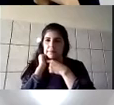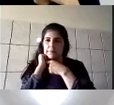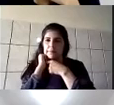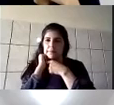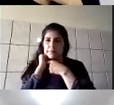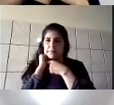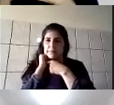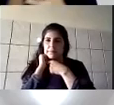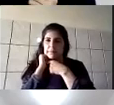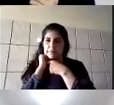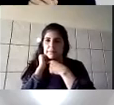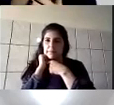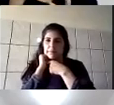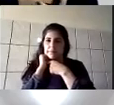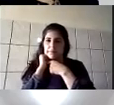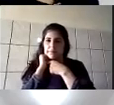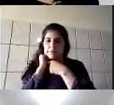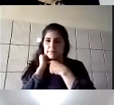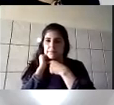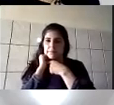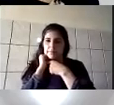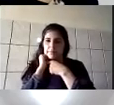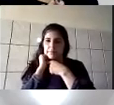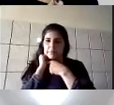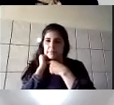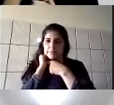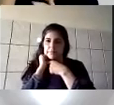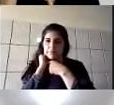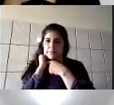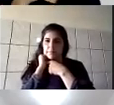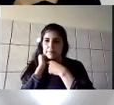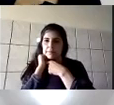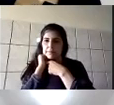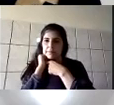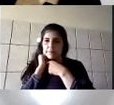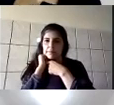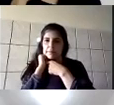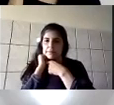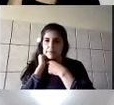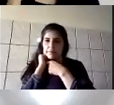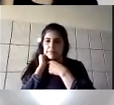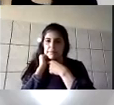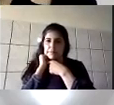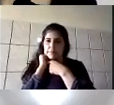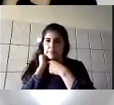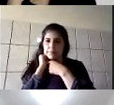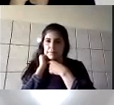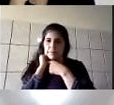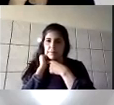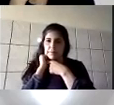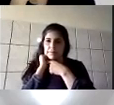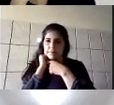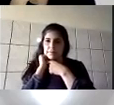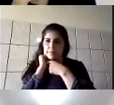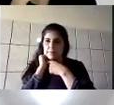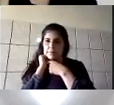grave. Então, ou seja, o idoso, quando ele cai, geralmente ele vai ter uma fratura ou ele vai ter um